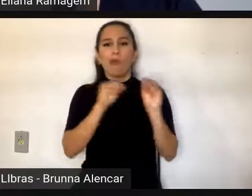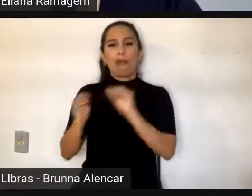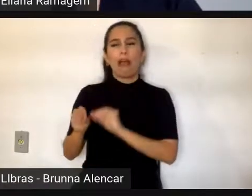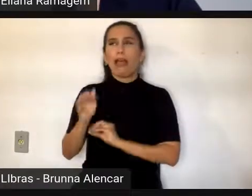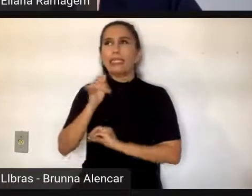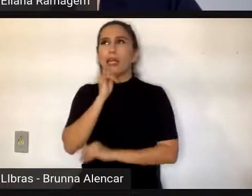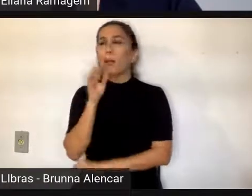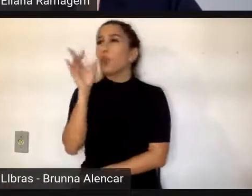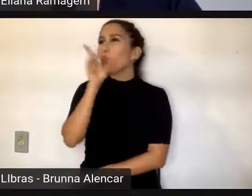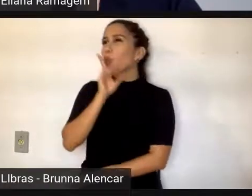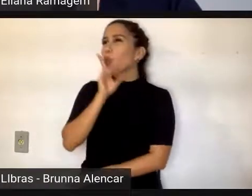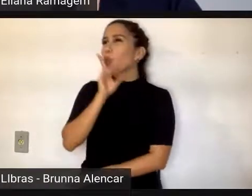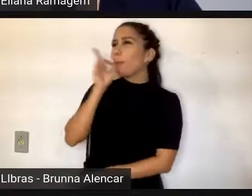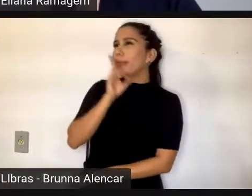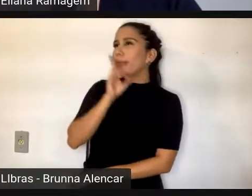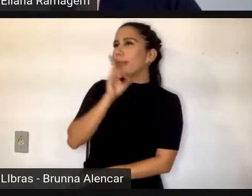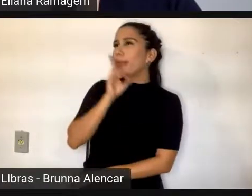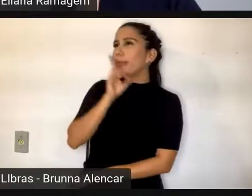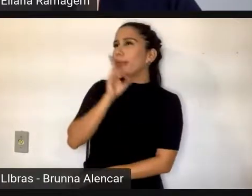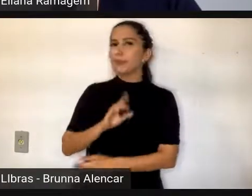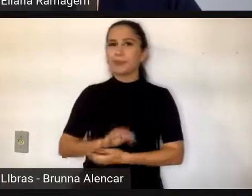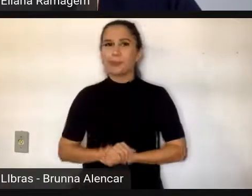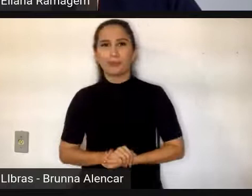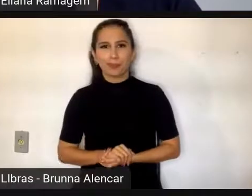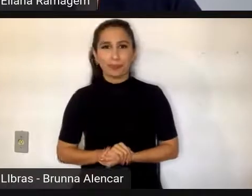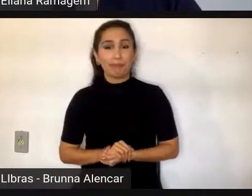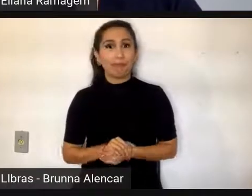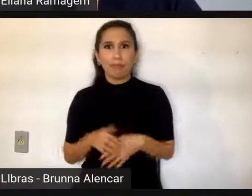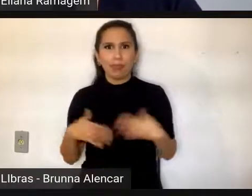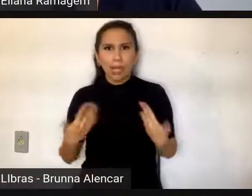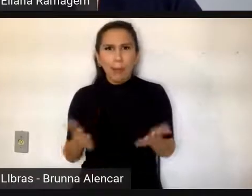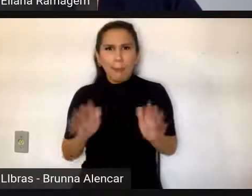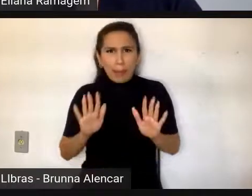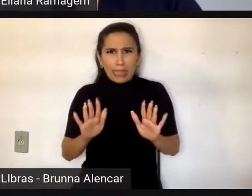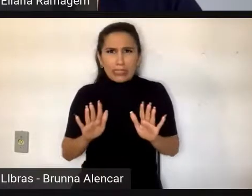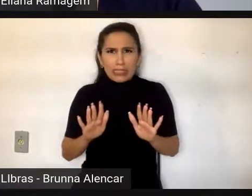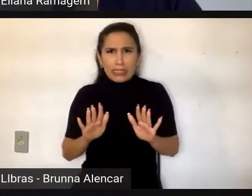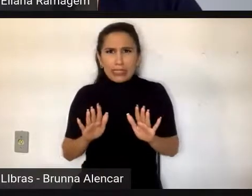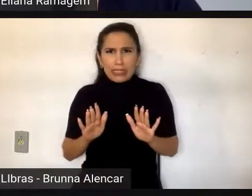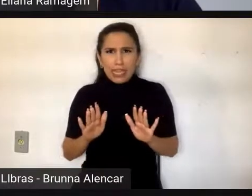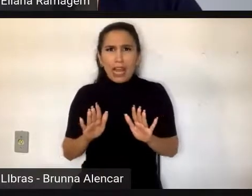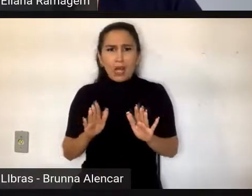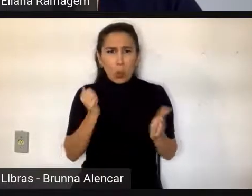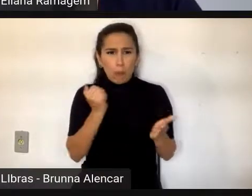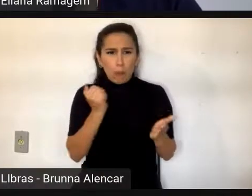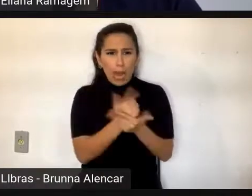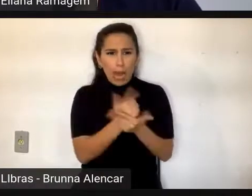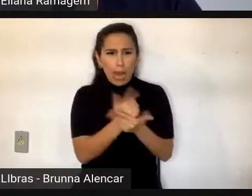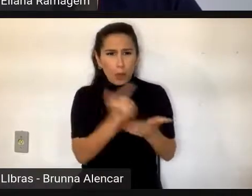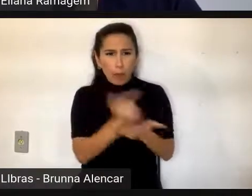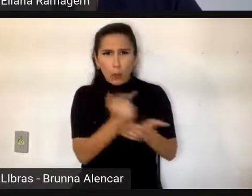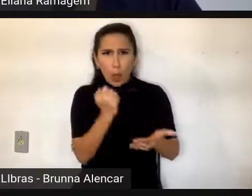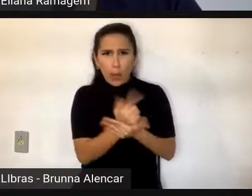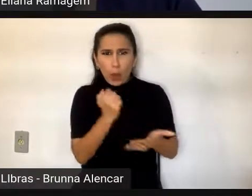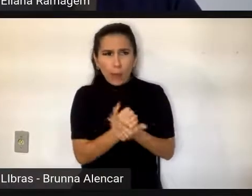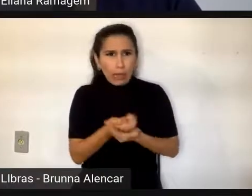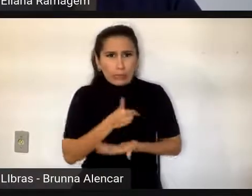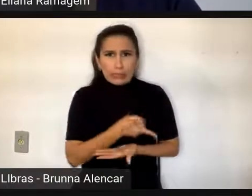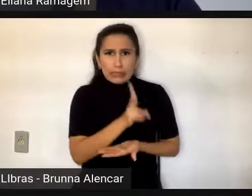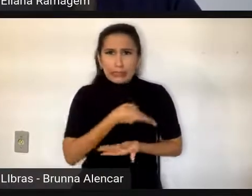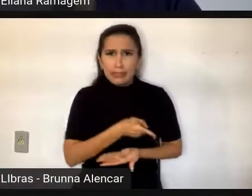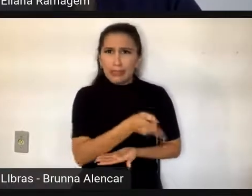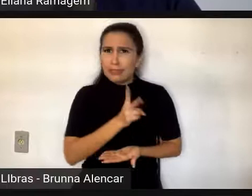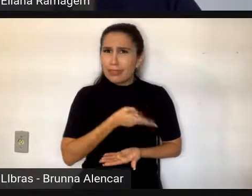Mas deixar o delivery com uma frequência muito grande pode ser preocupante justamente por esse estímulo ao